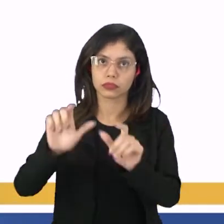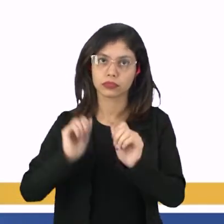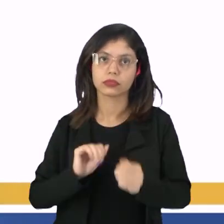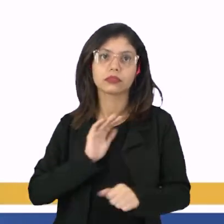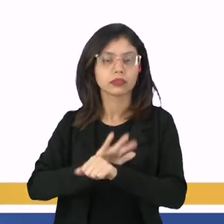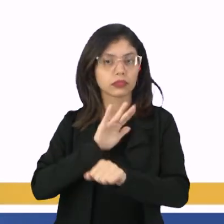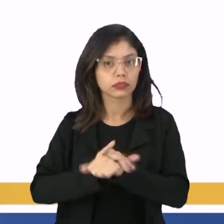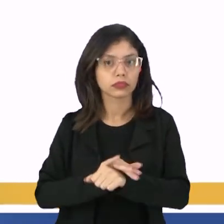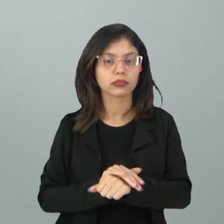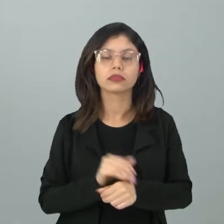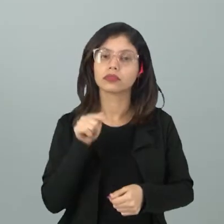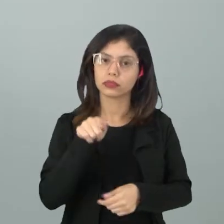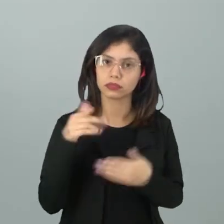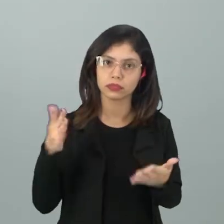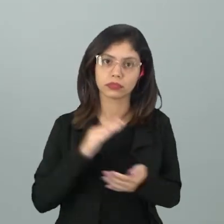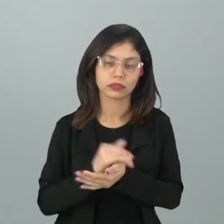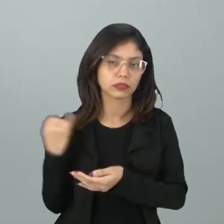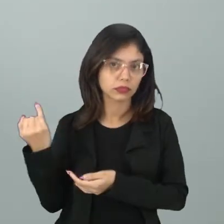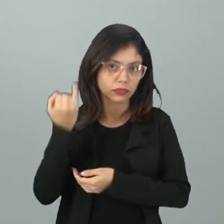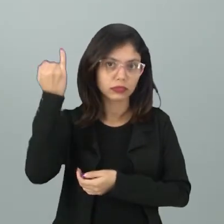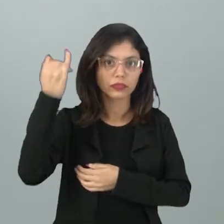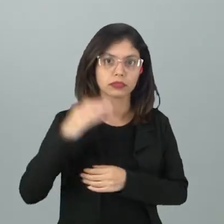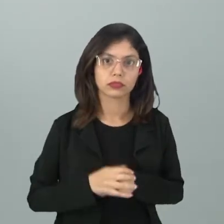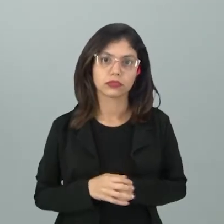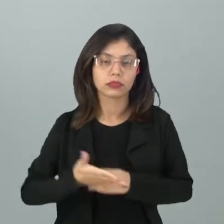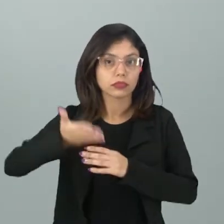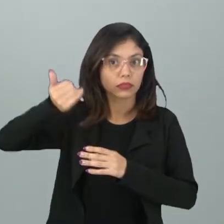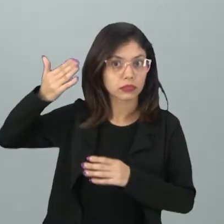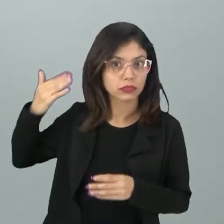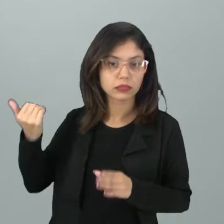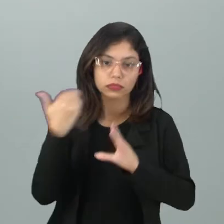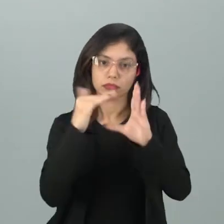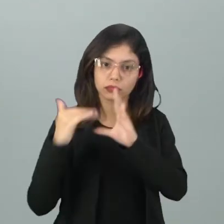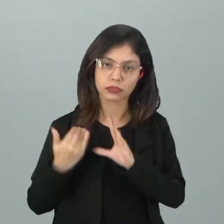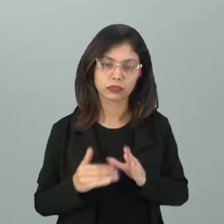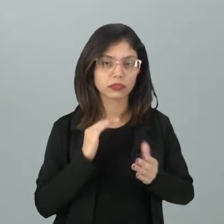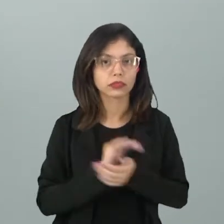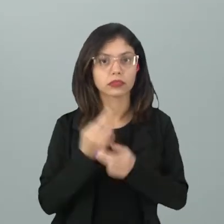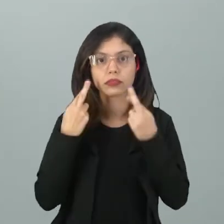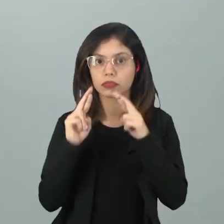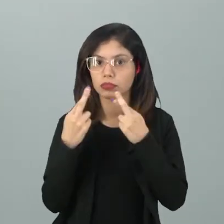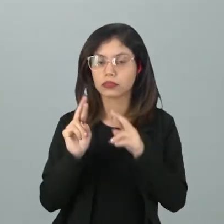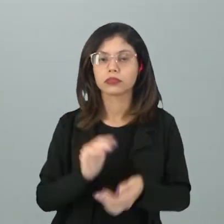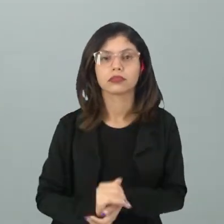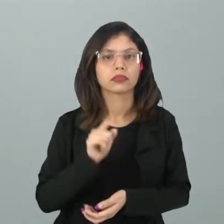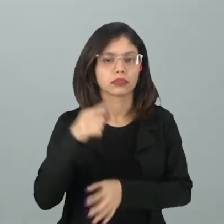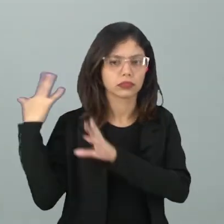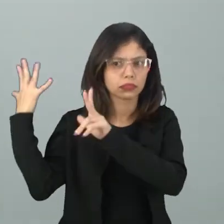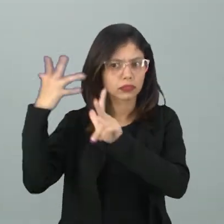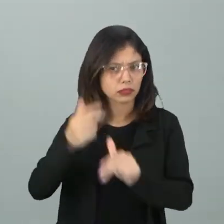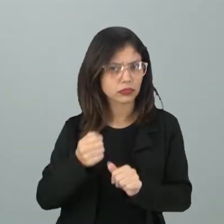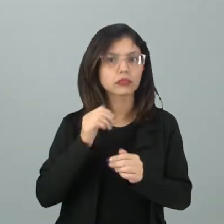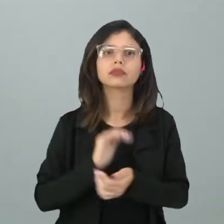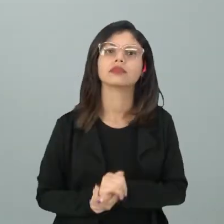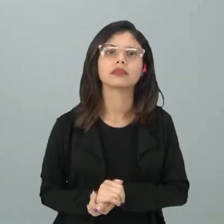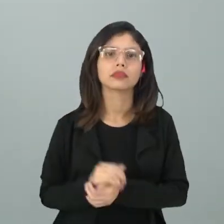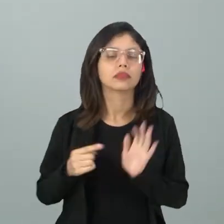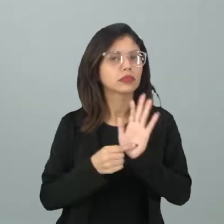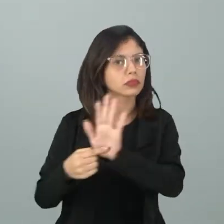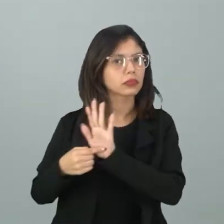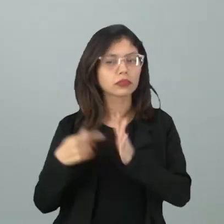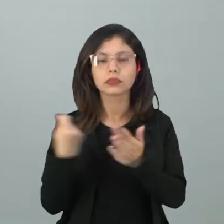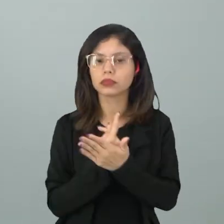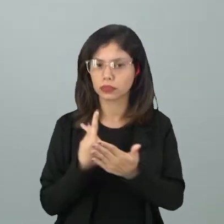pode auxiliar nessa tarefa. Então é importante que antes de você enviar a sua carta de reclamação, você revise para que não